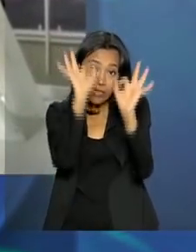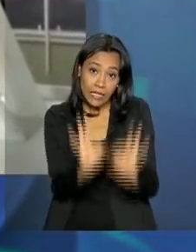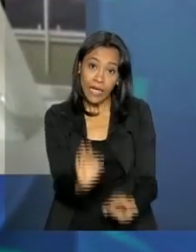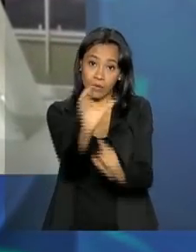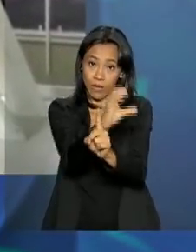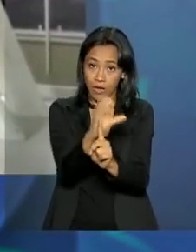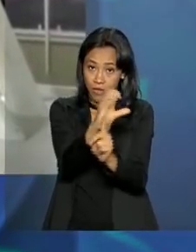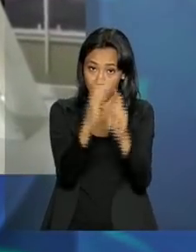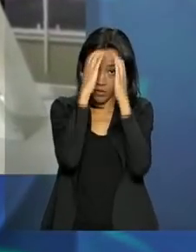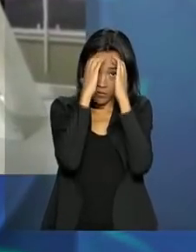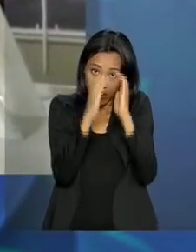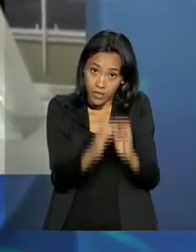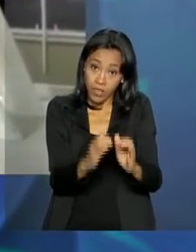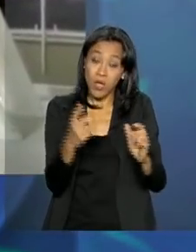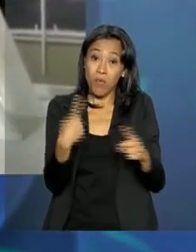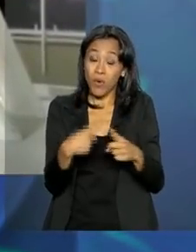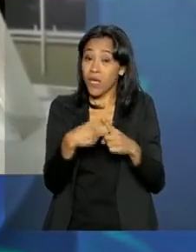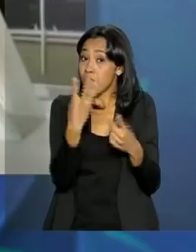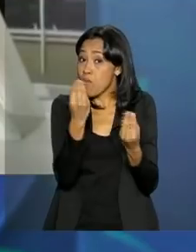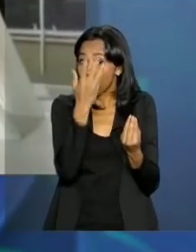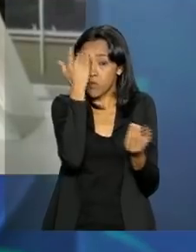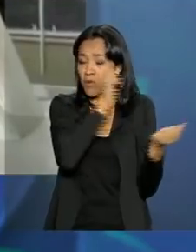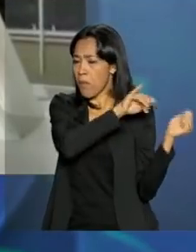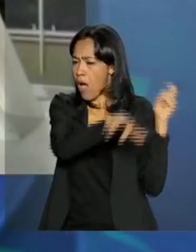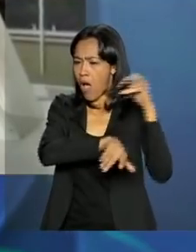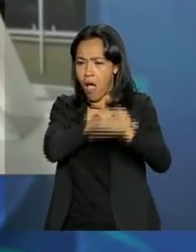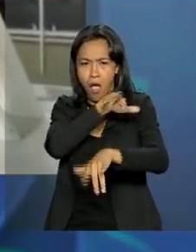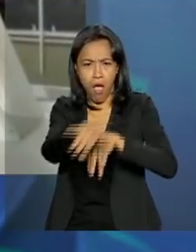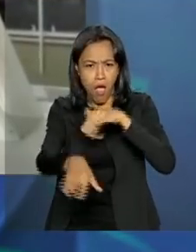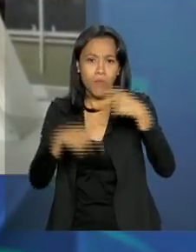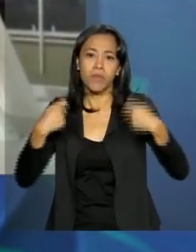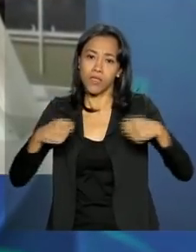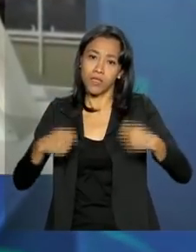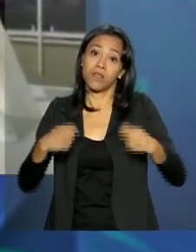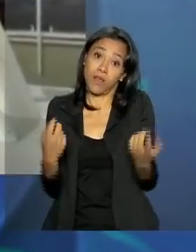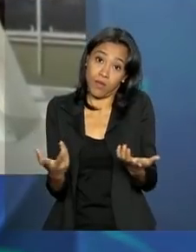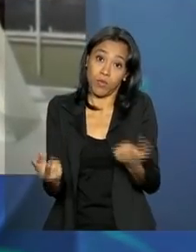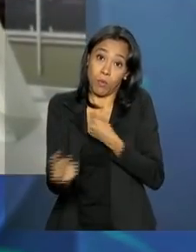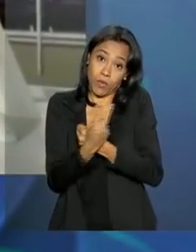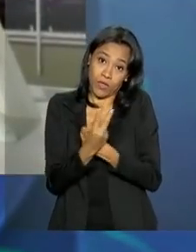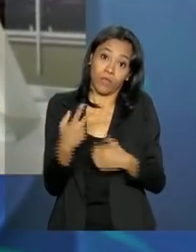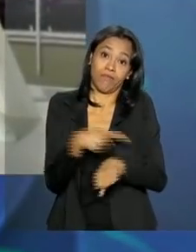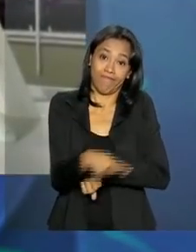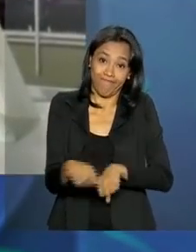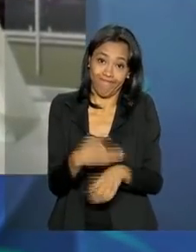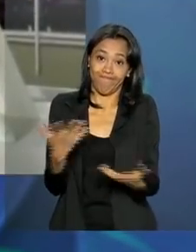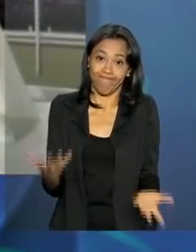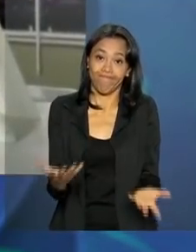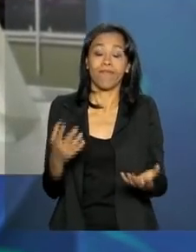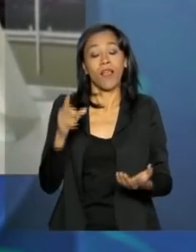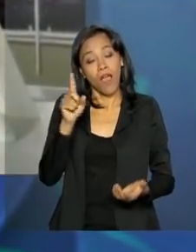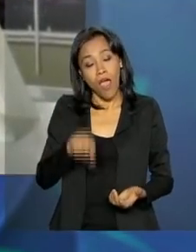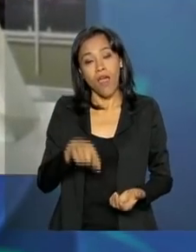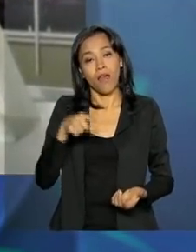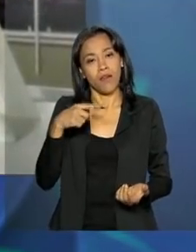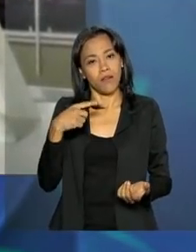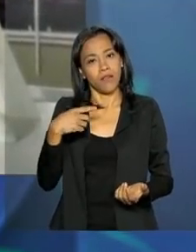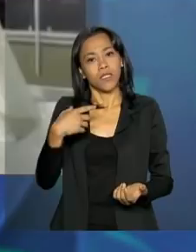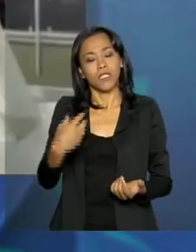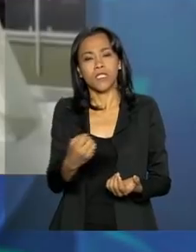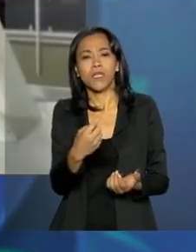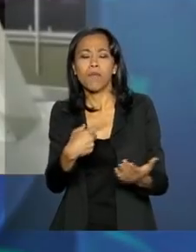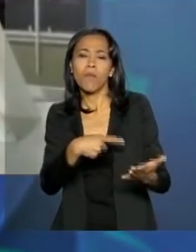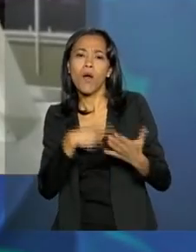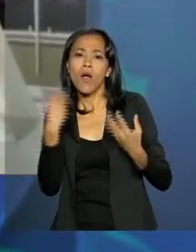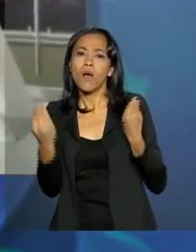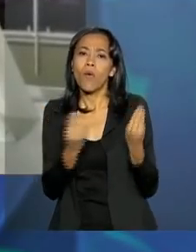muito intenso de pessoas e nós precisamos manter o nosso estado sanitário. Espero que isso daí sirva para a gente sinalizar